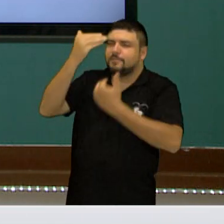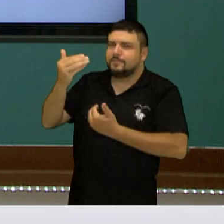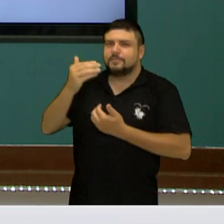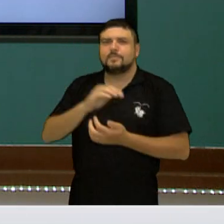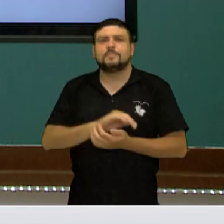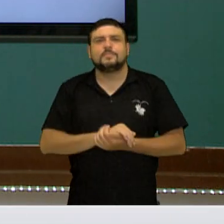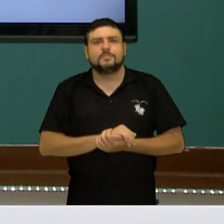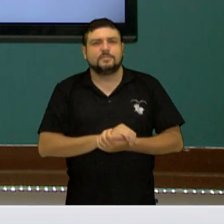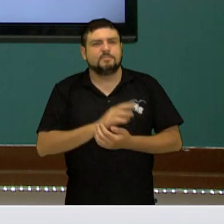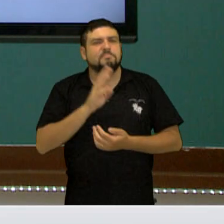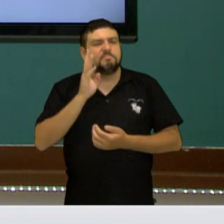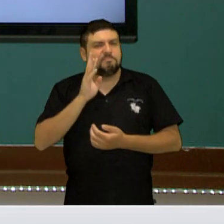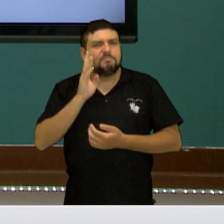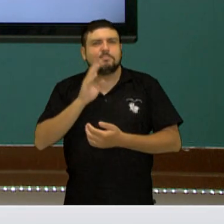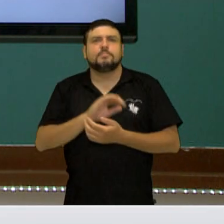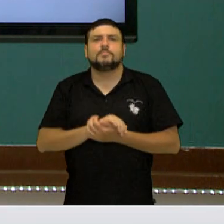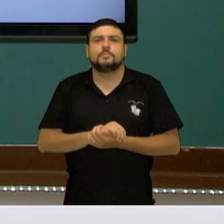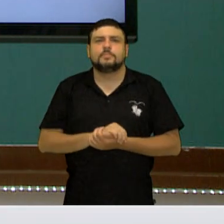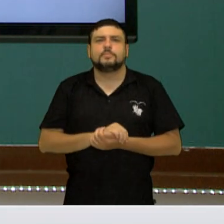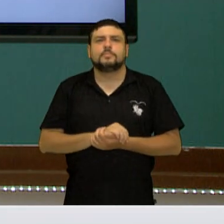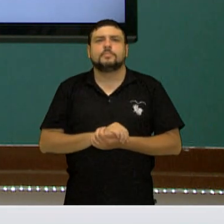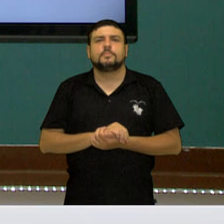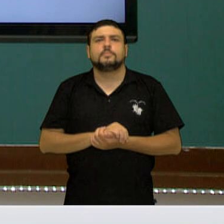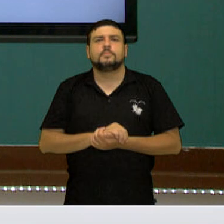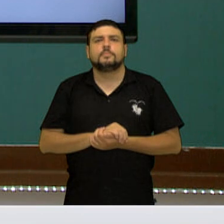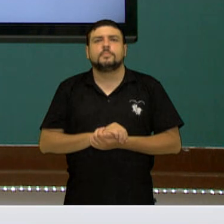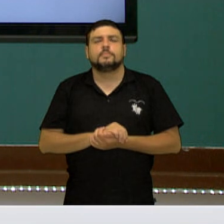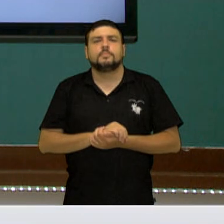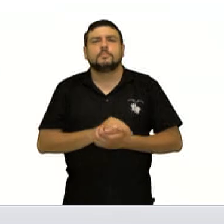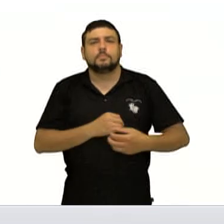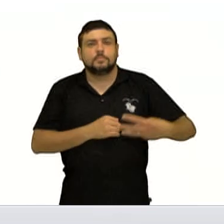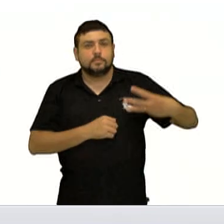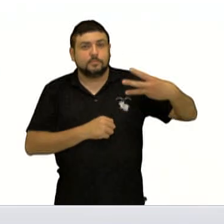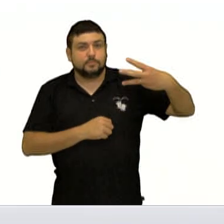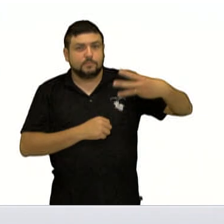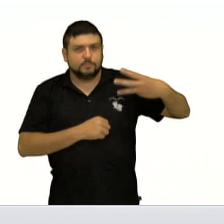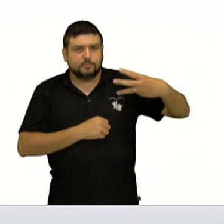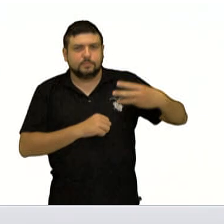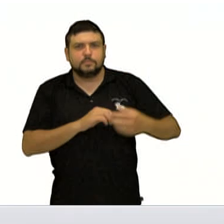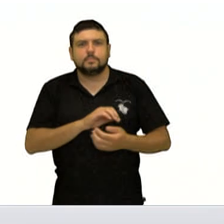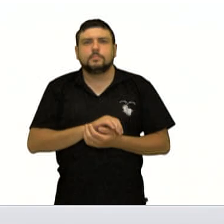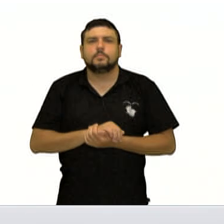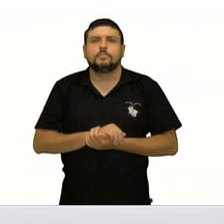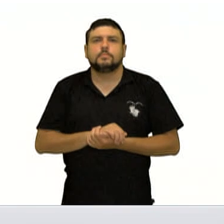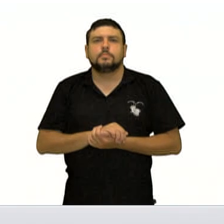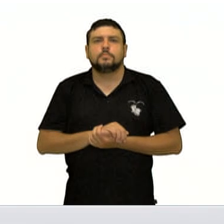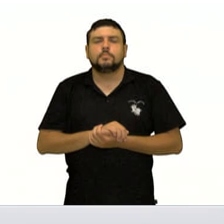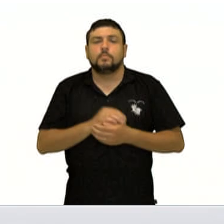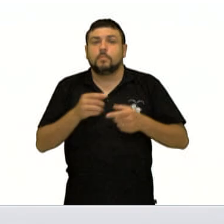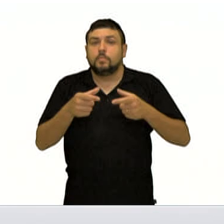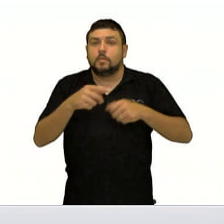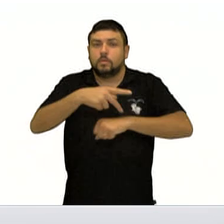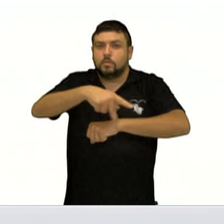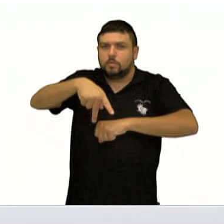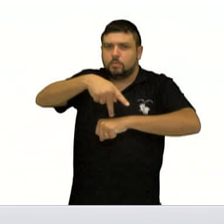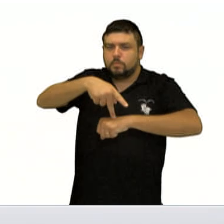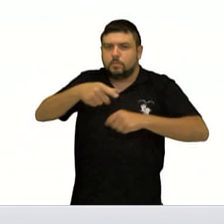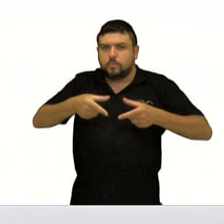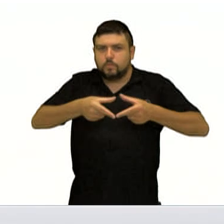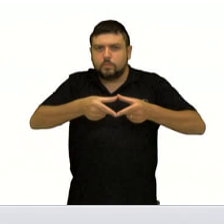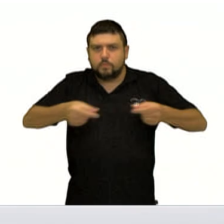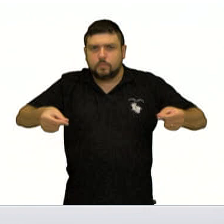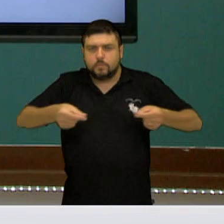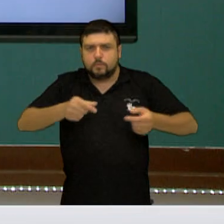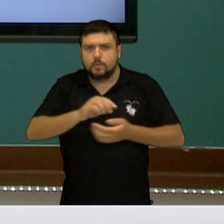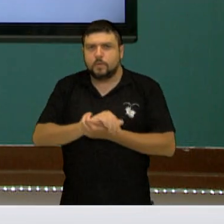Muito interessante também, né? O terceiro, curvando-se no Japão. Curvando-se, você já